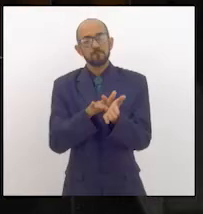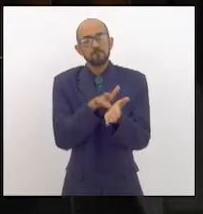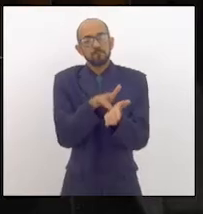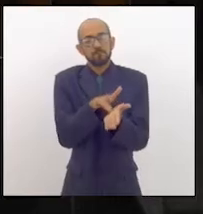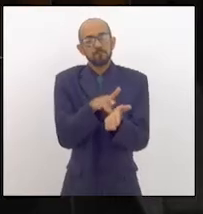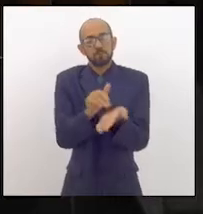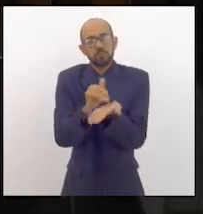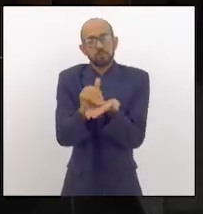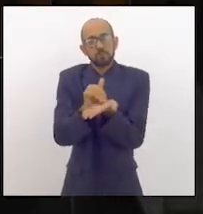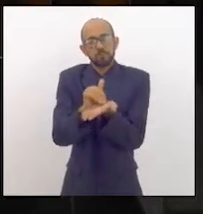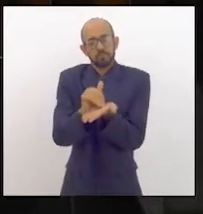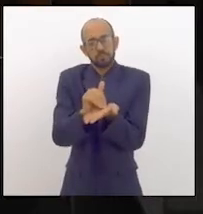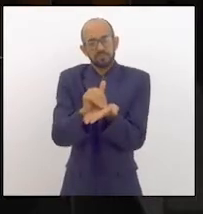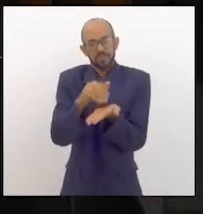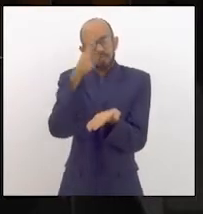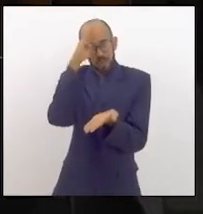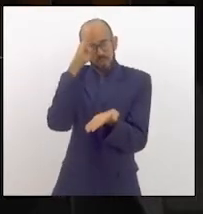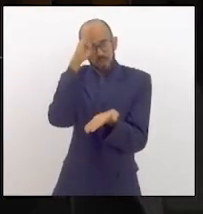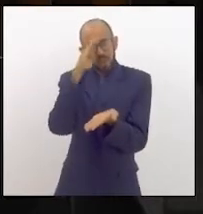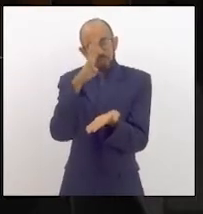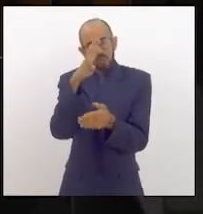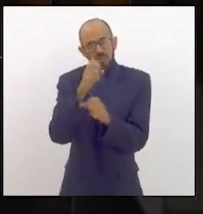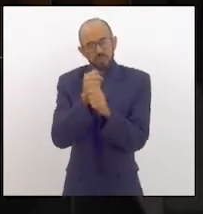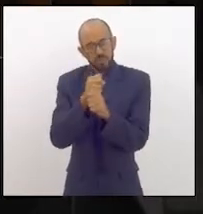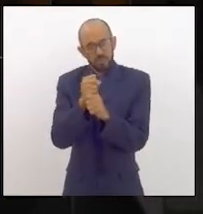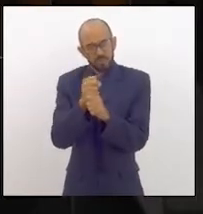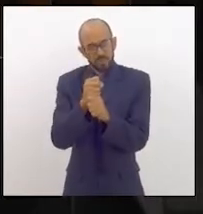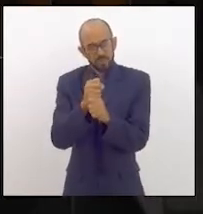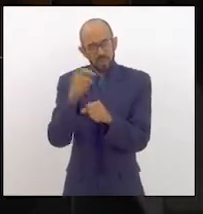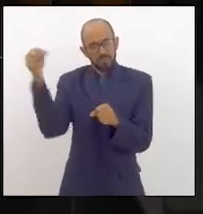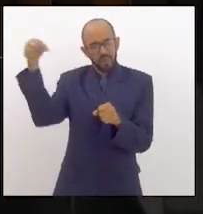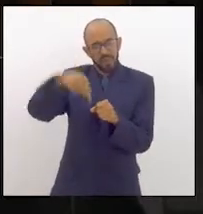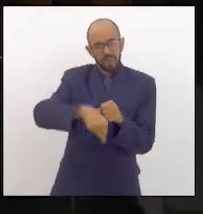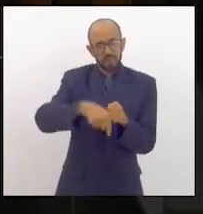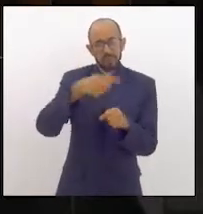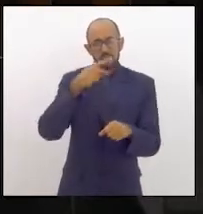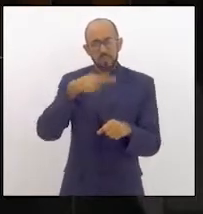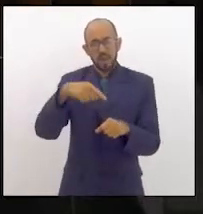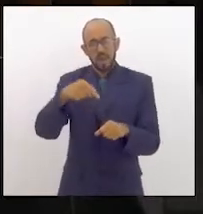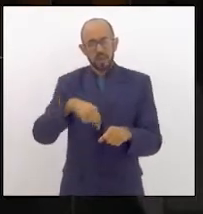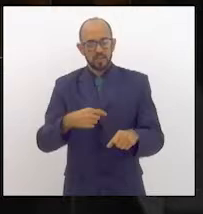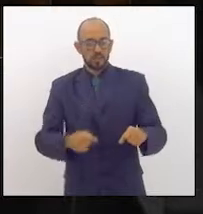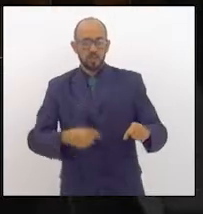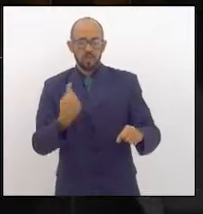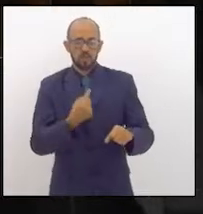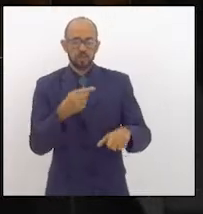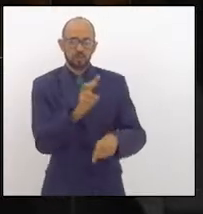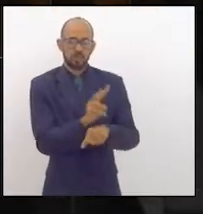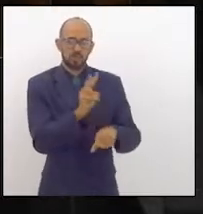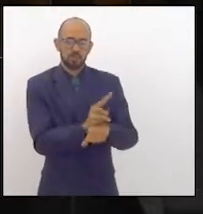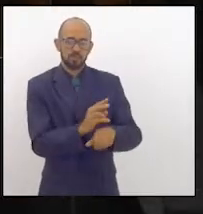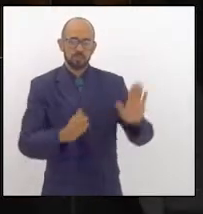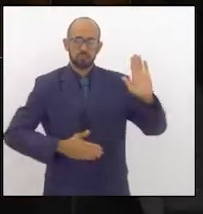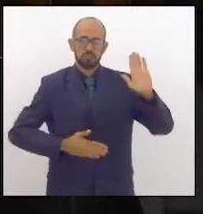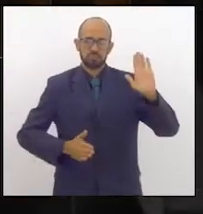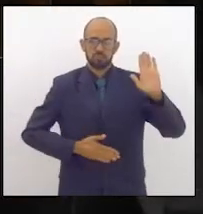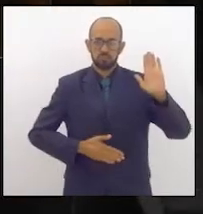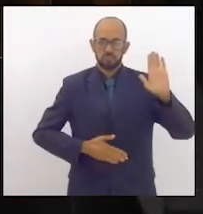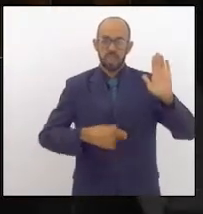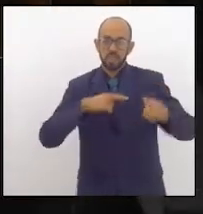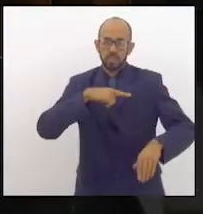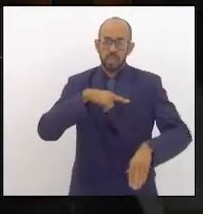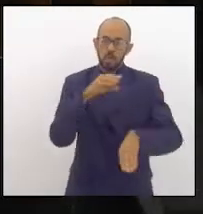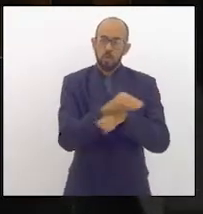esse mesmo Deputado vem aqui querendo dizer que os outros defendem criminalidade quem tem bandidos de estimação